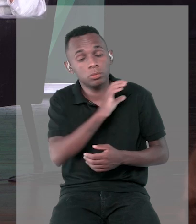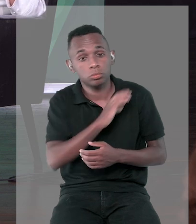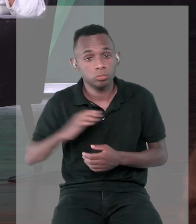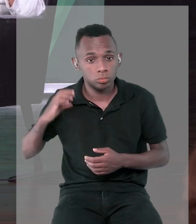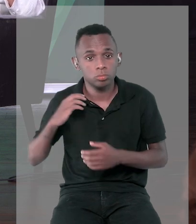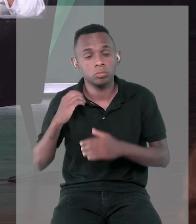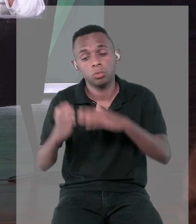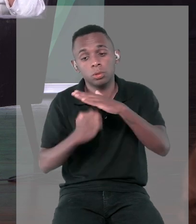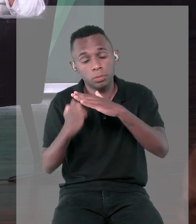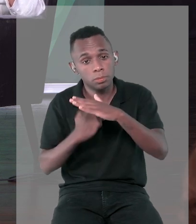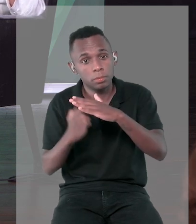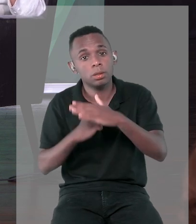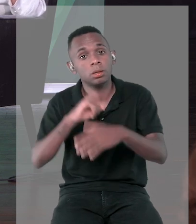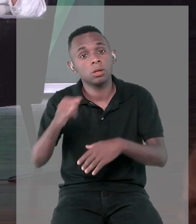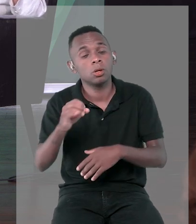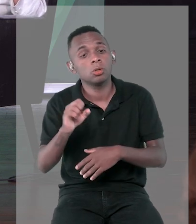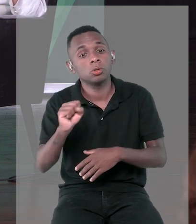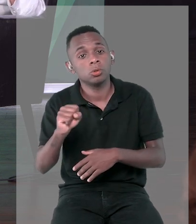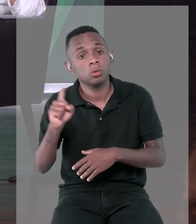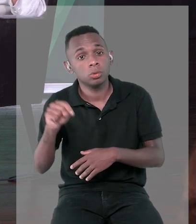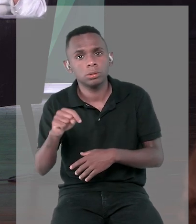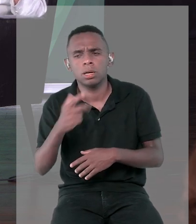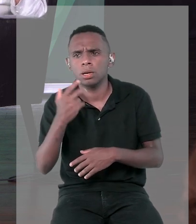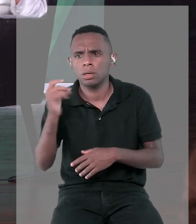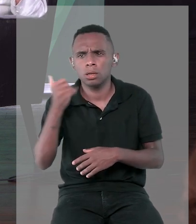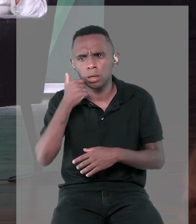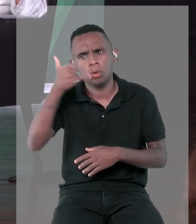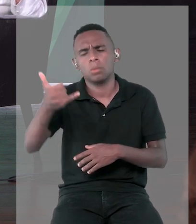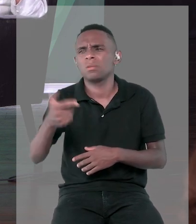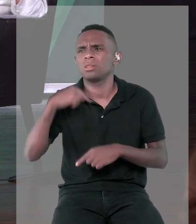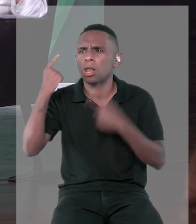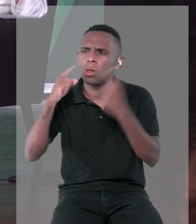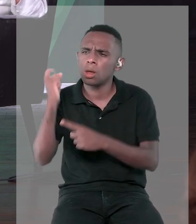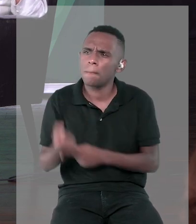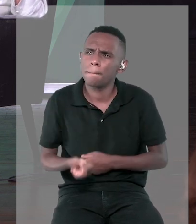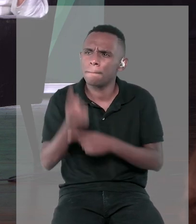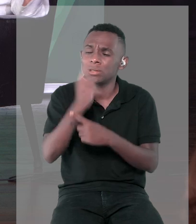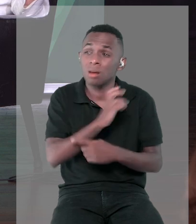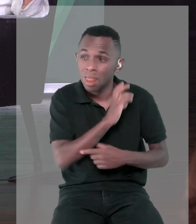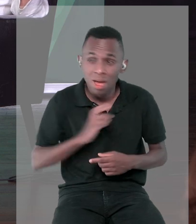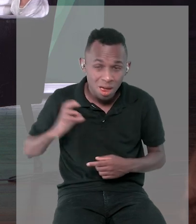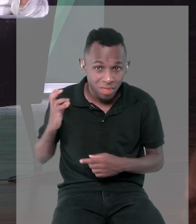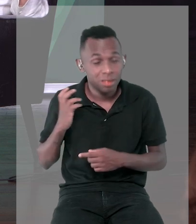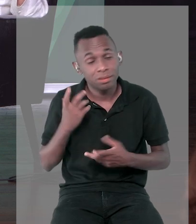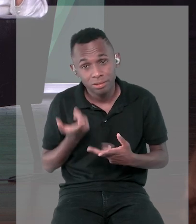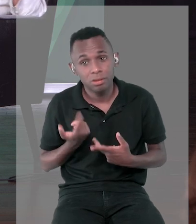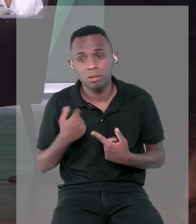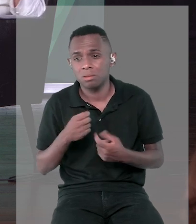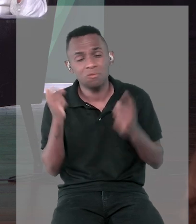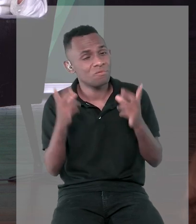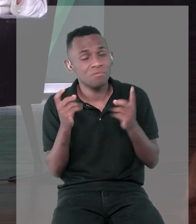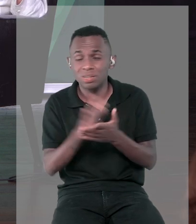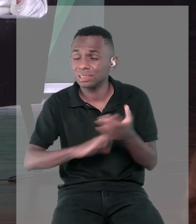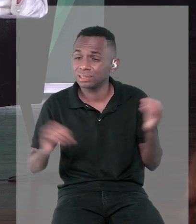o editor da José Olímpio ligou para ele dizendo que era uma loucura ele fazer isso com a Clarice, porque a Clarice também era da José Olímpio, que